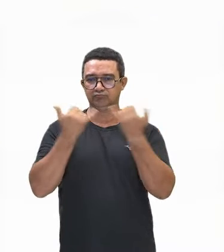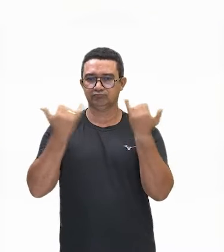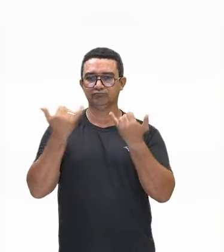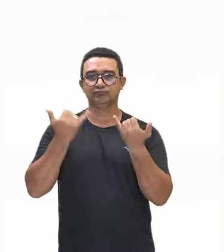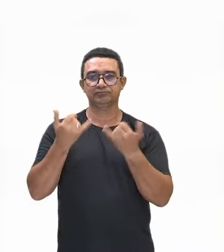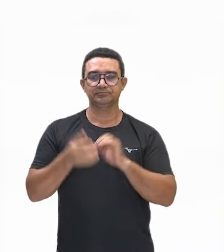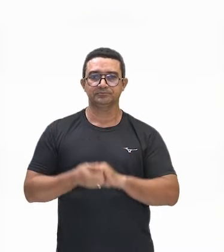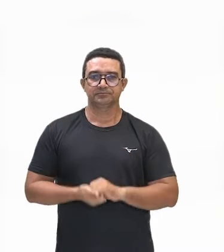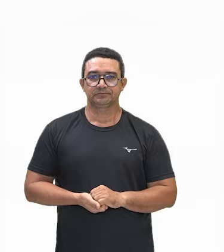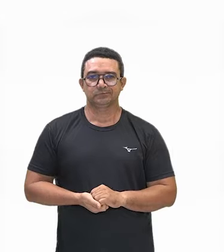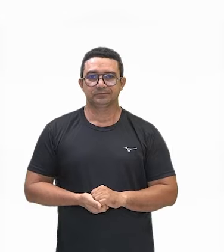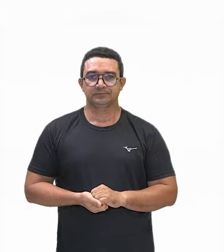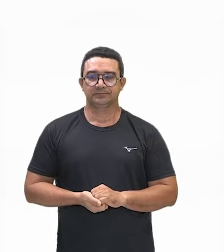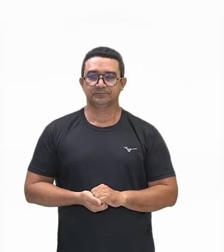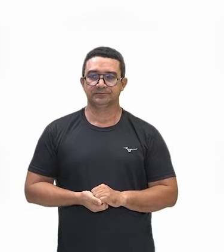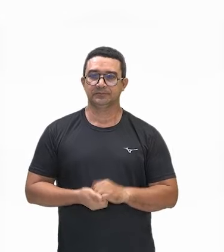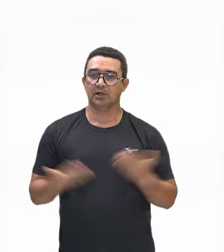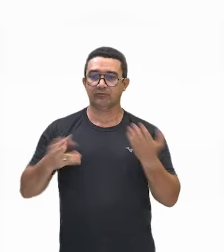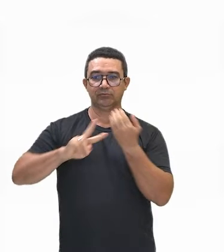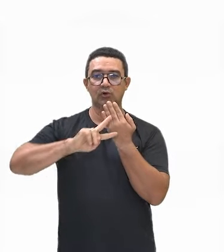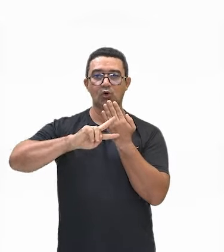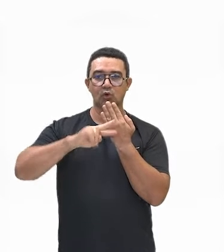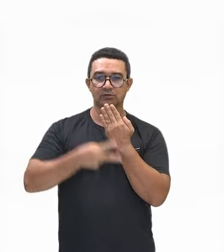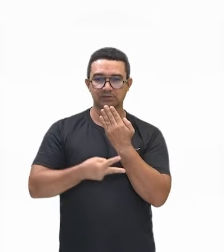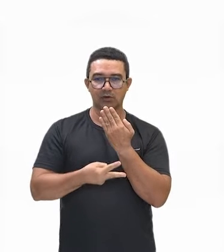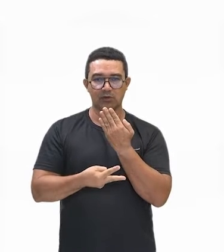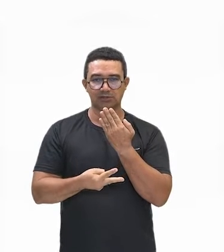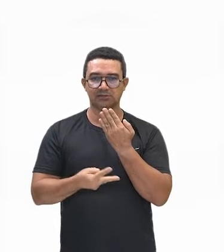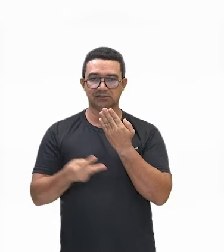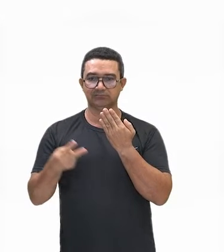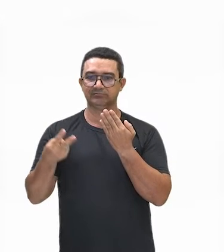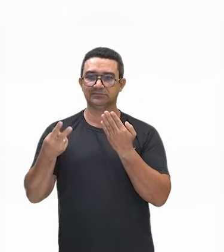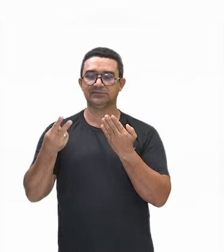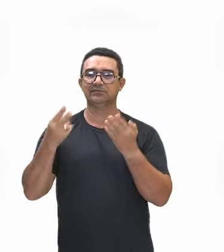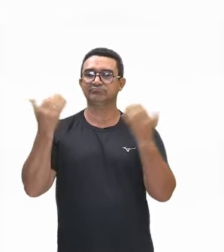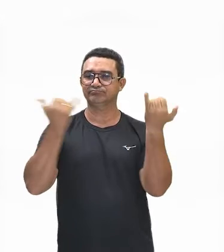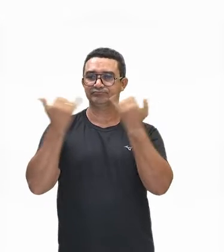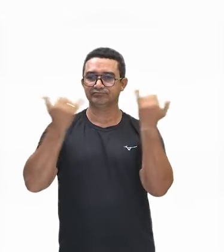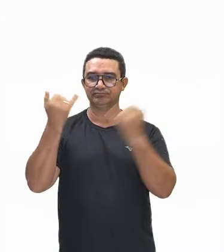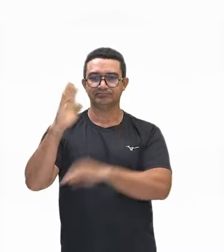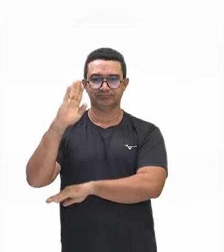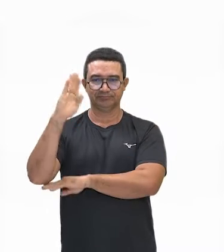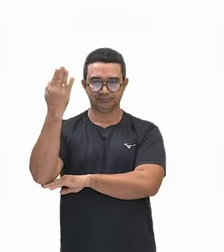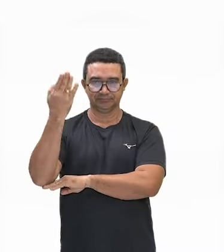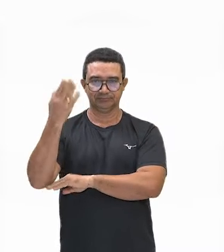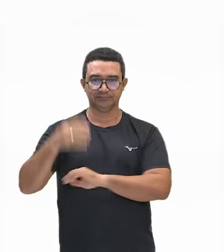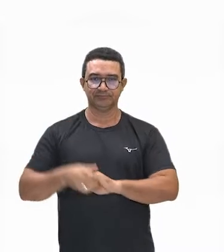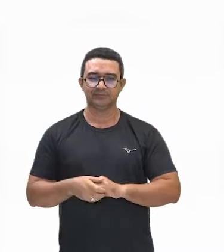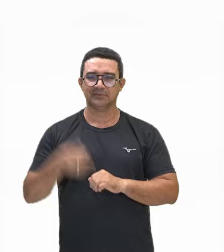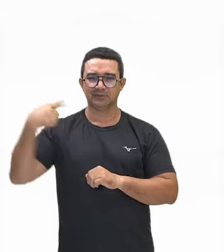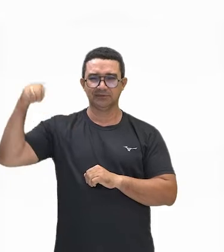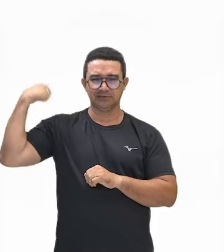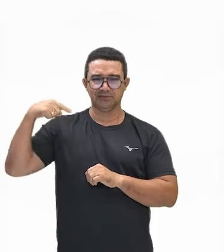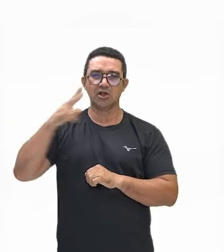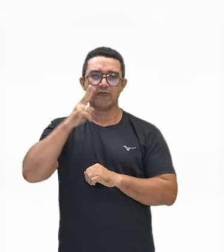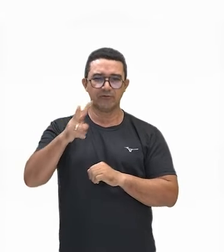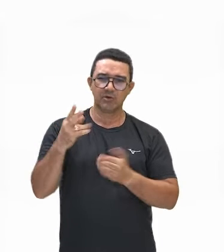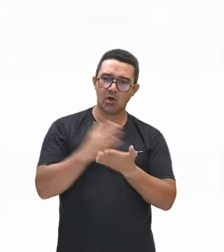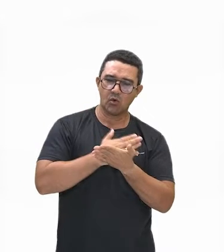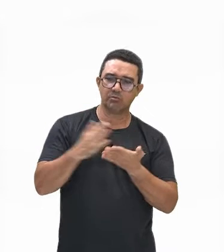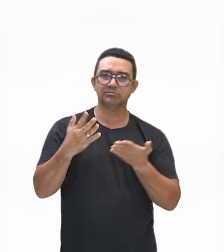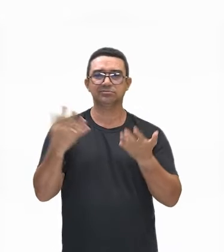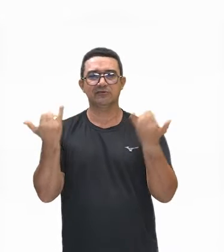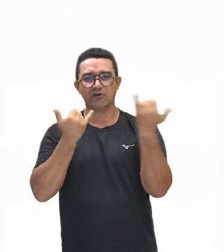Então, anteriormente nós vimos algumas informações que corrigiam fake news, especialmente falando daquelas que circularam